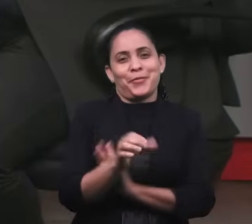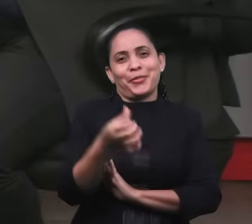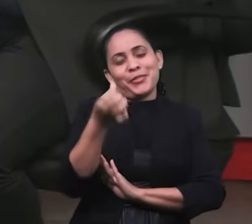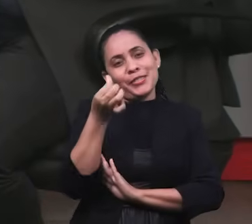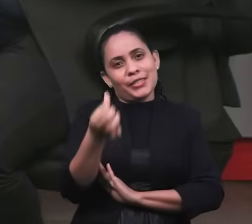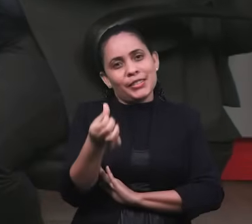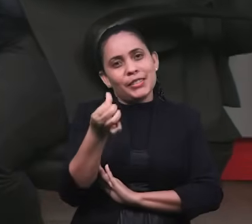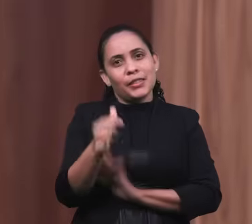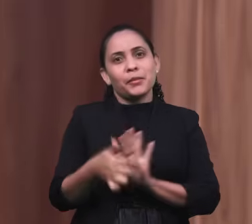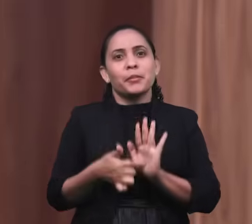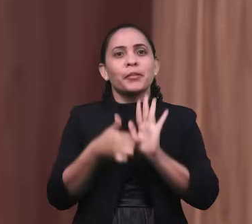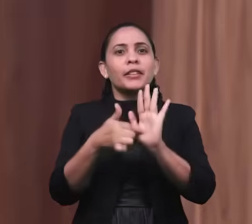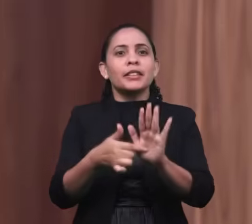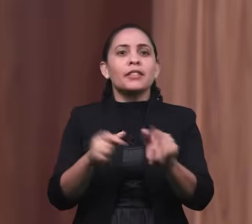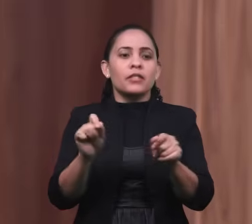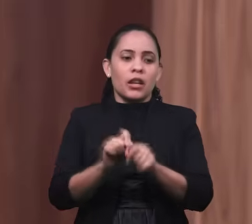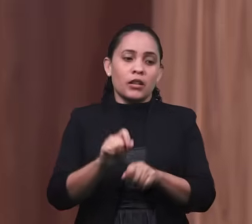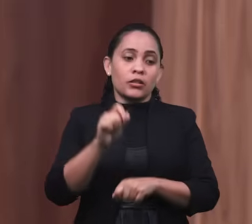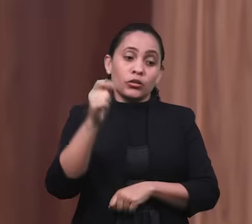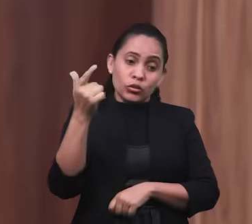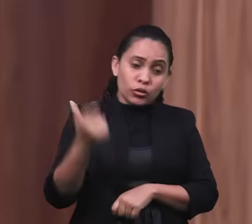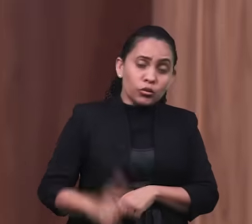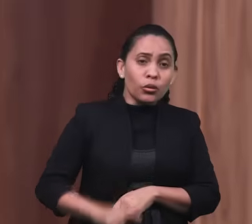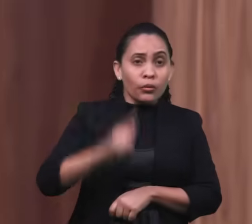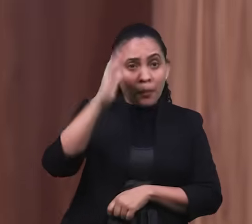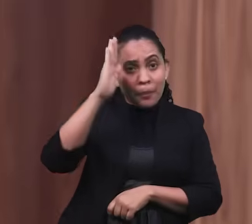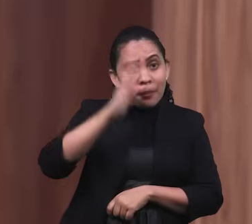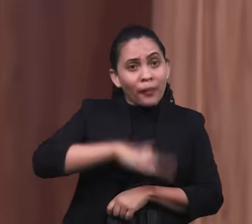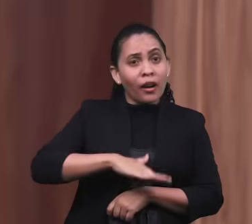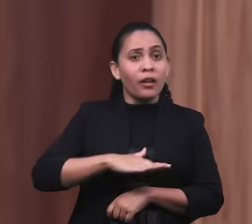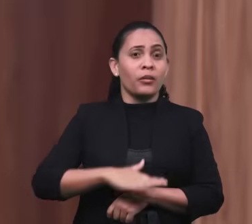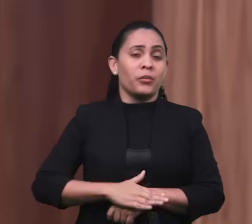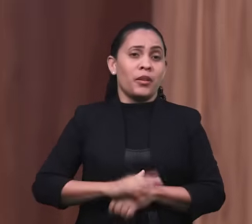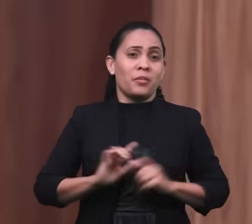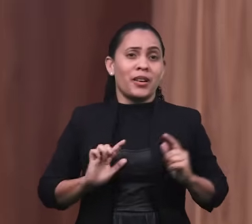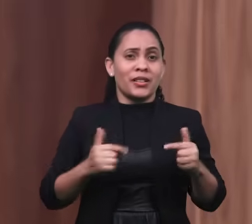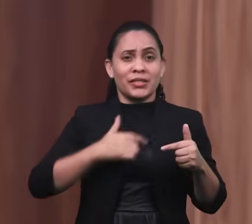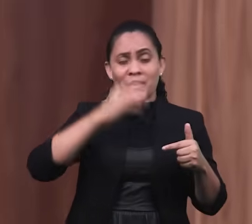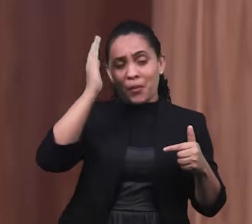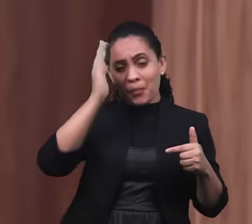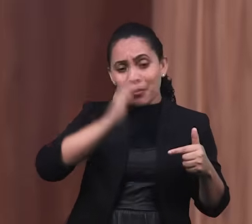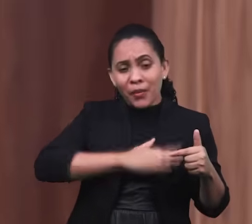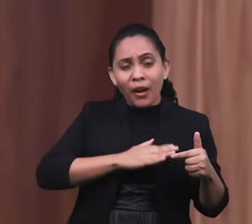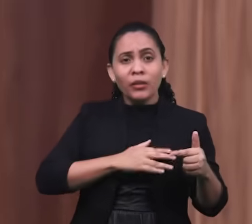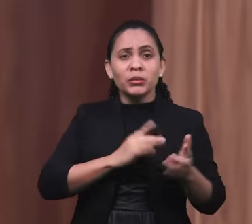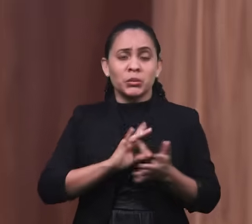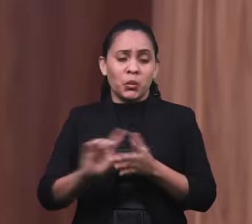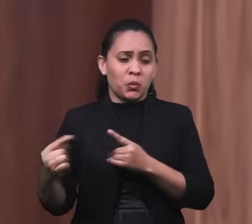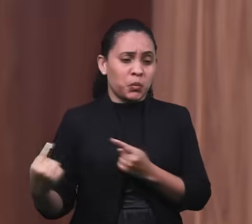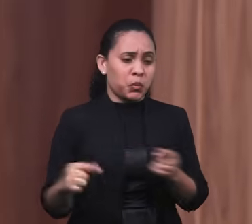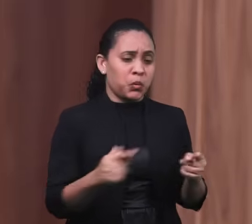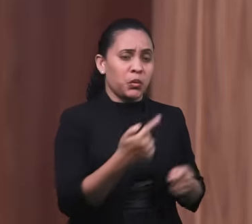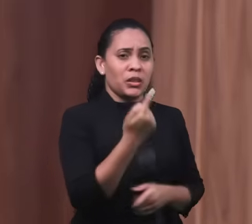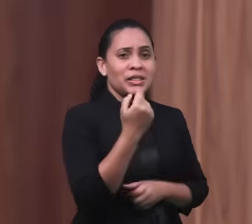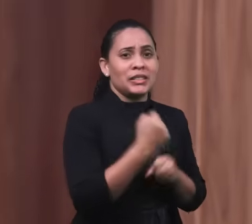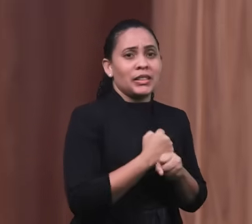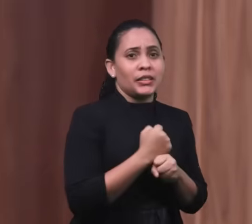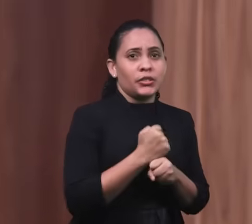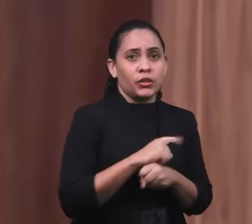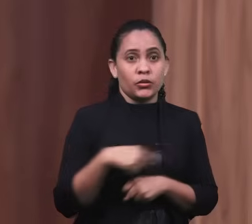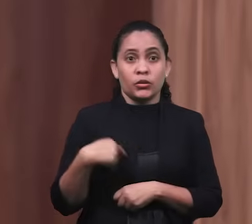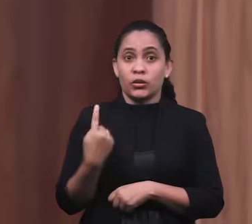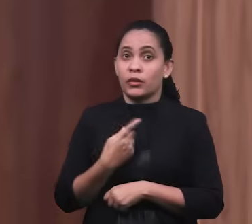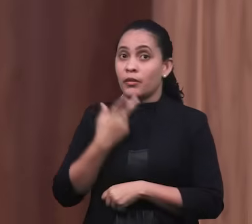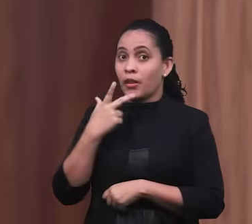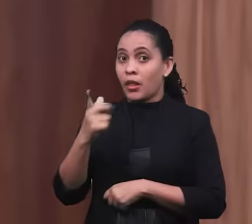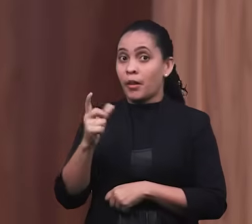6, eles fizeram o que era mal de novo aos olhos do Senhor. Os midianitas oprimiam eles por 7 anos. E nós falamos até